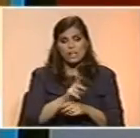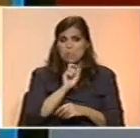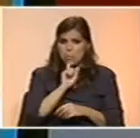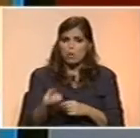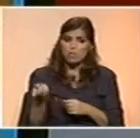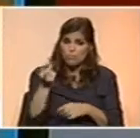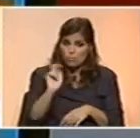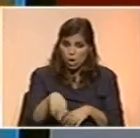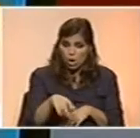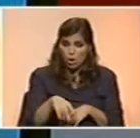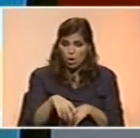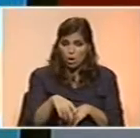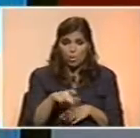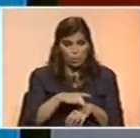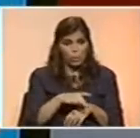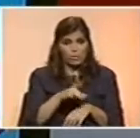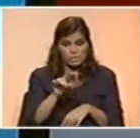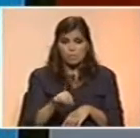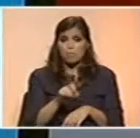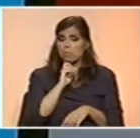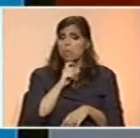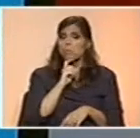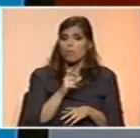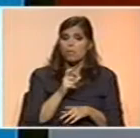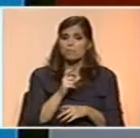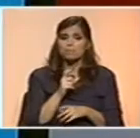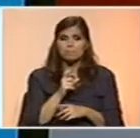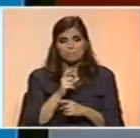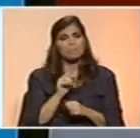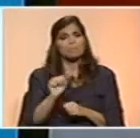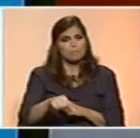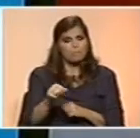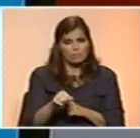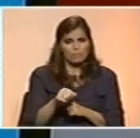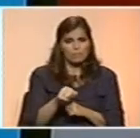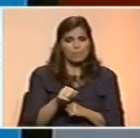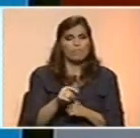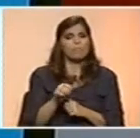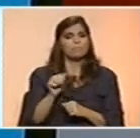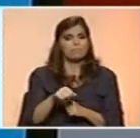ter desencadear estas doenças? Claro, aquelas, não quer dizer. Não é fator único.